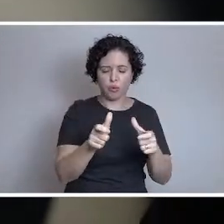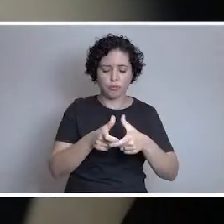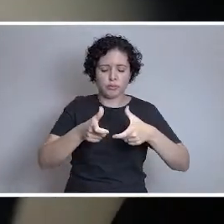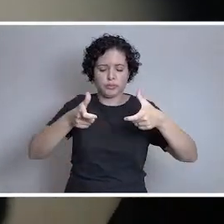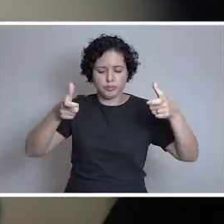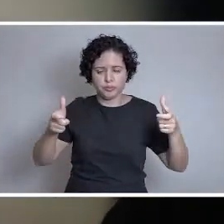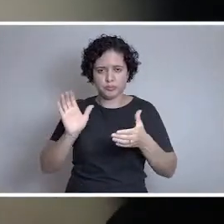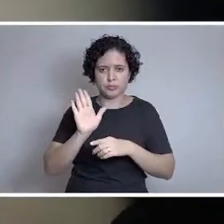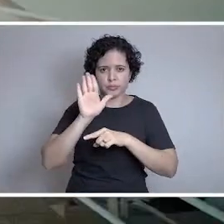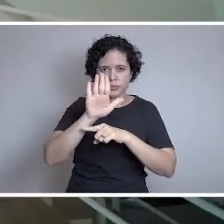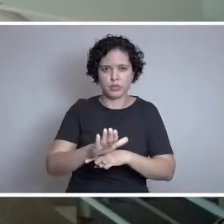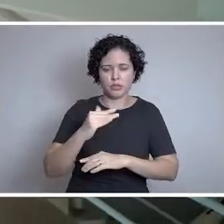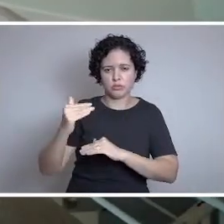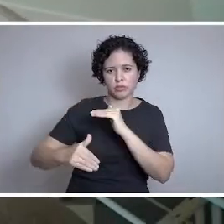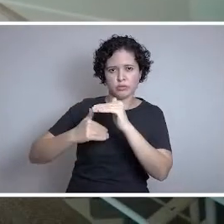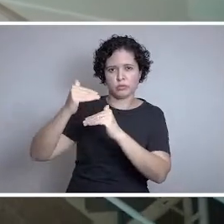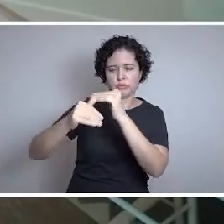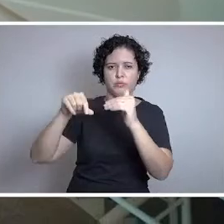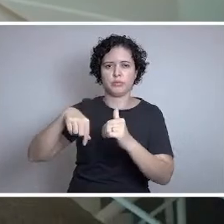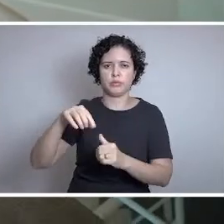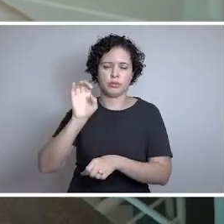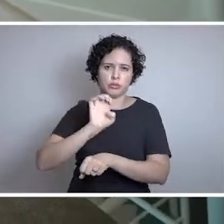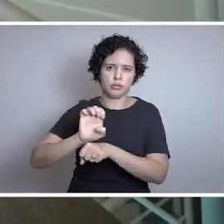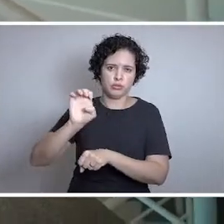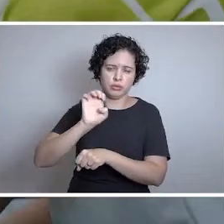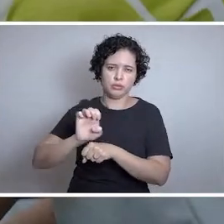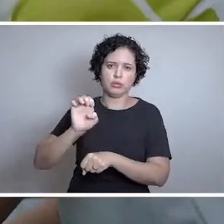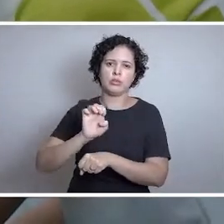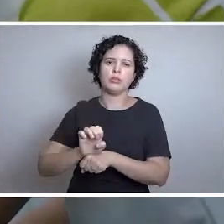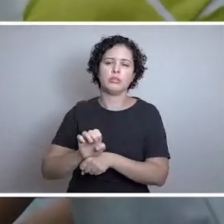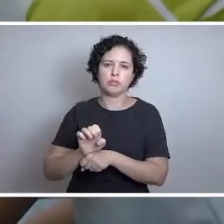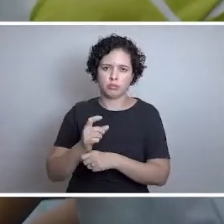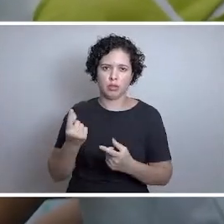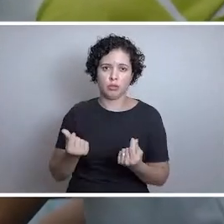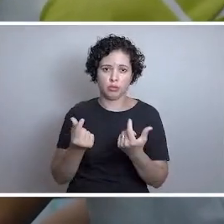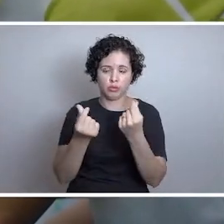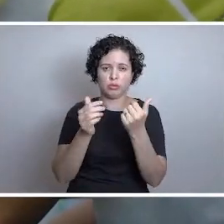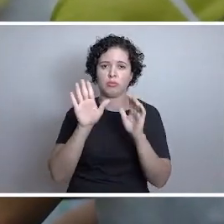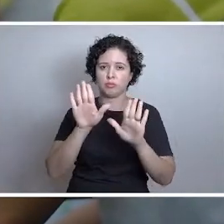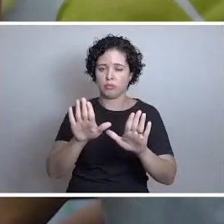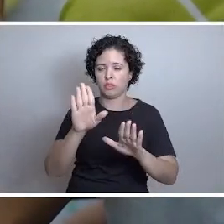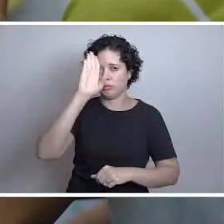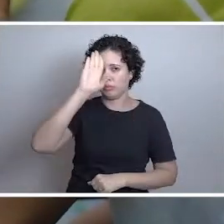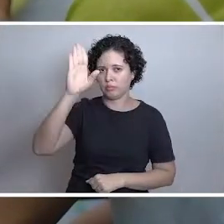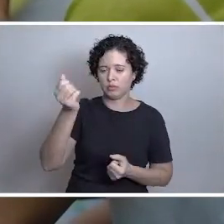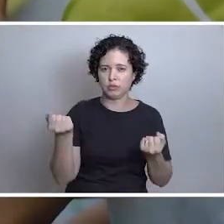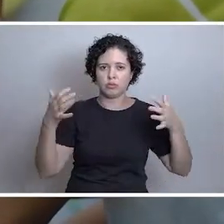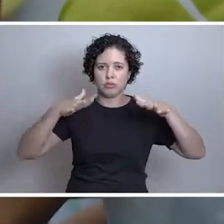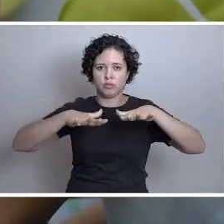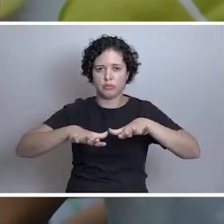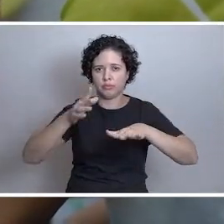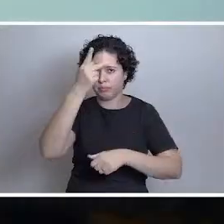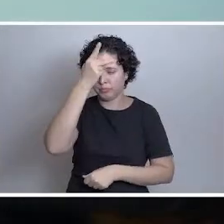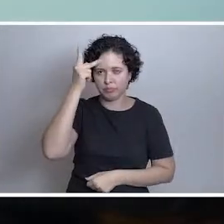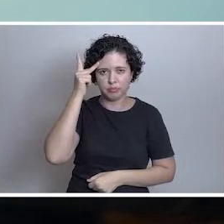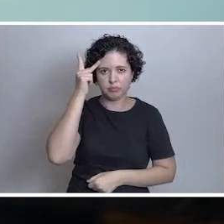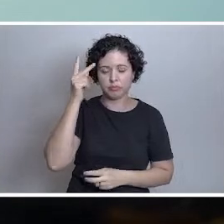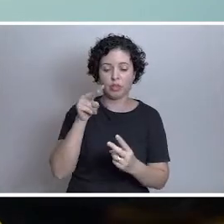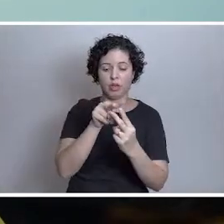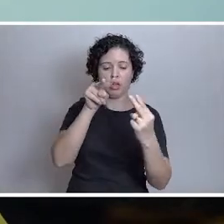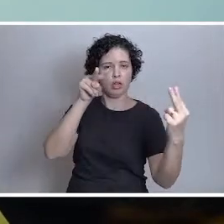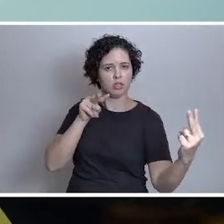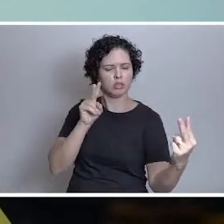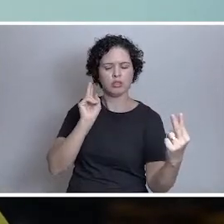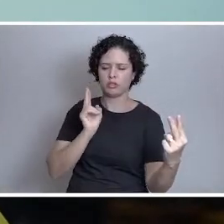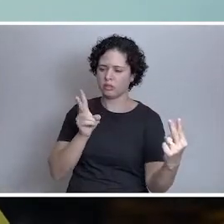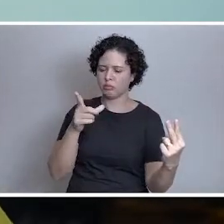possamos contribuir para o desenvolvimento do nosso estado, desenvolvimento econômico, mas acima de tudo com a inclusão de pessoas. A EAD